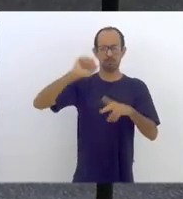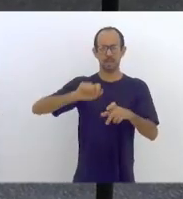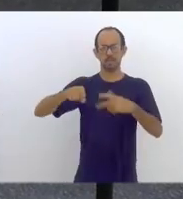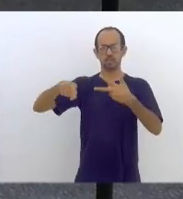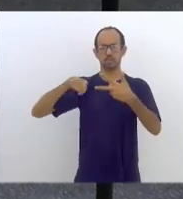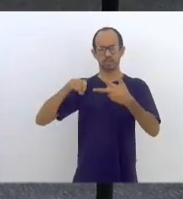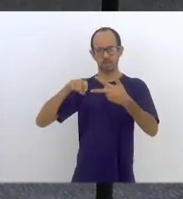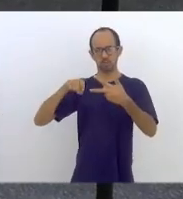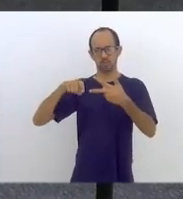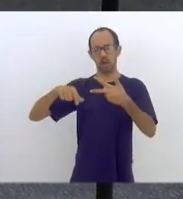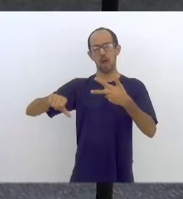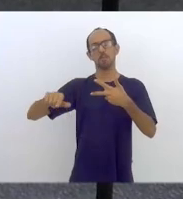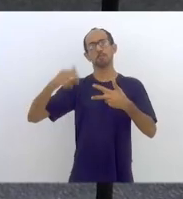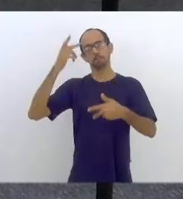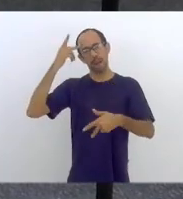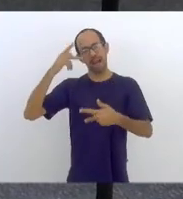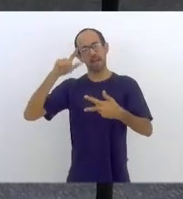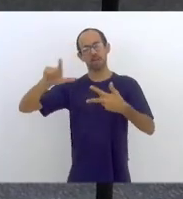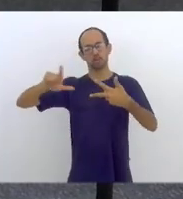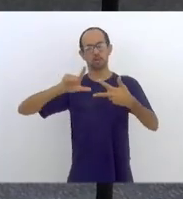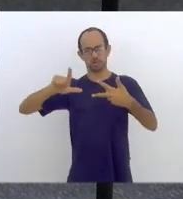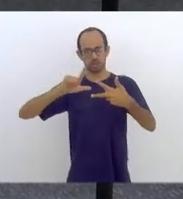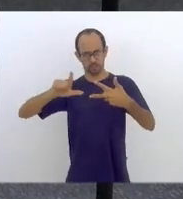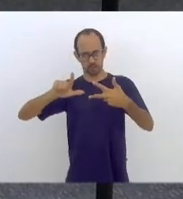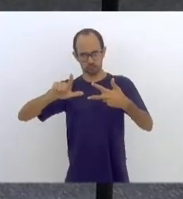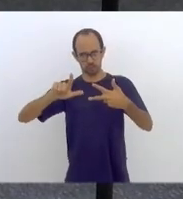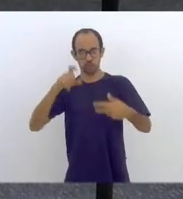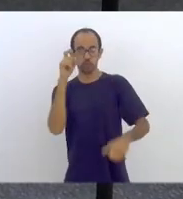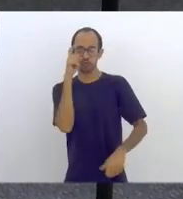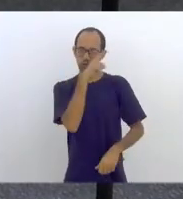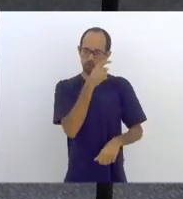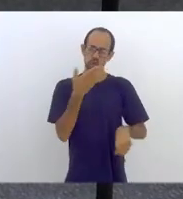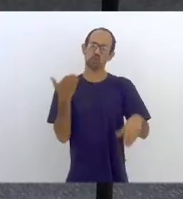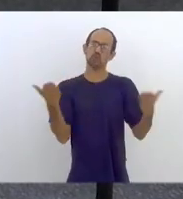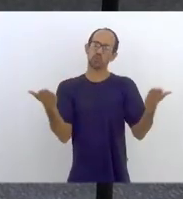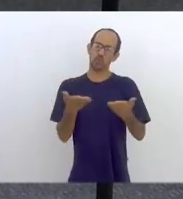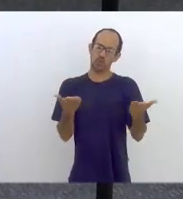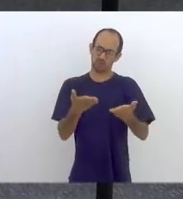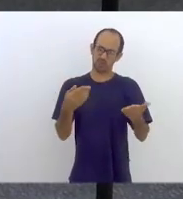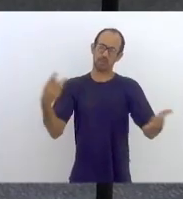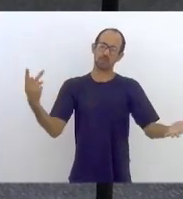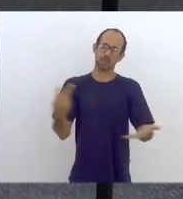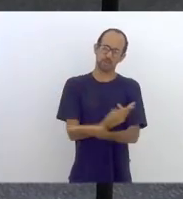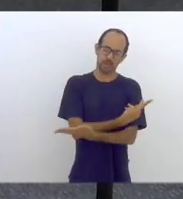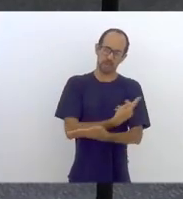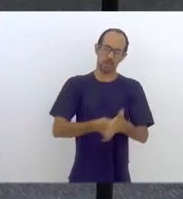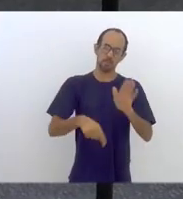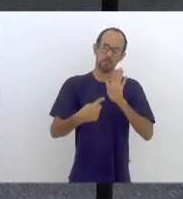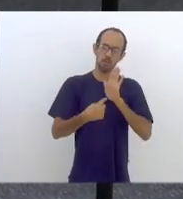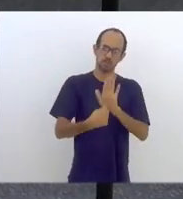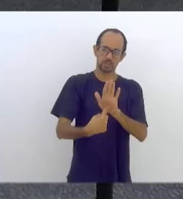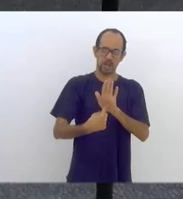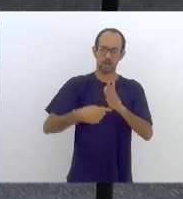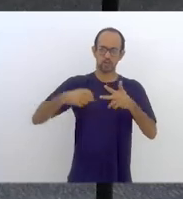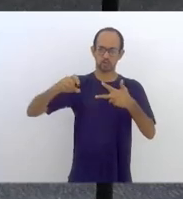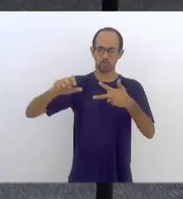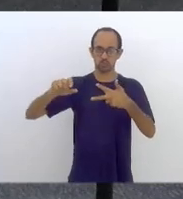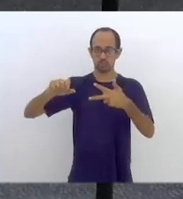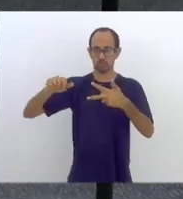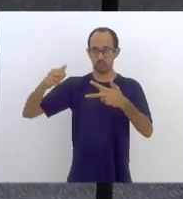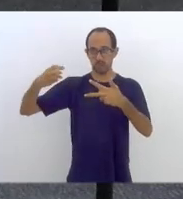executivo ao legislativo tão difícil nos dias de hoje né mostrando que os poderes são independentes